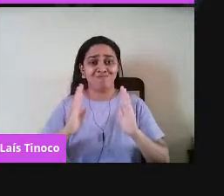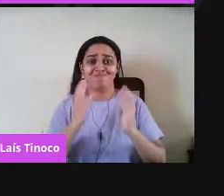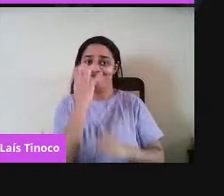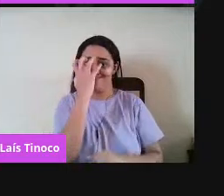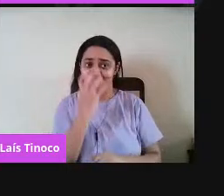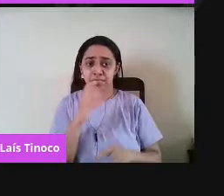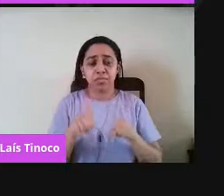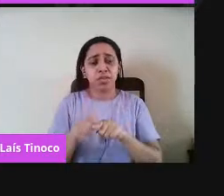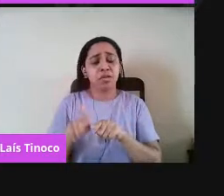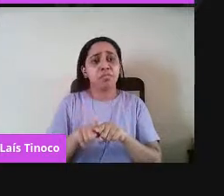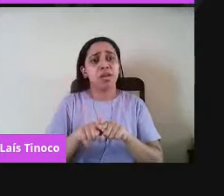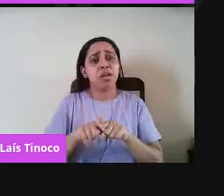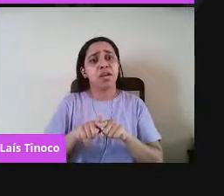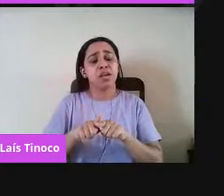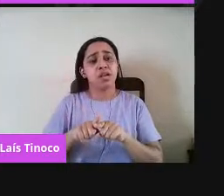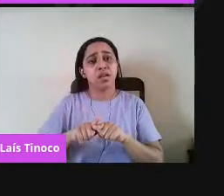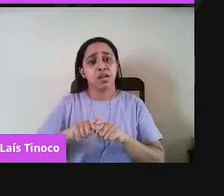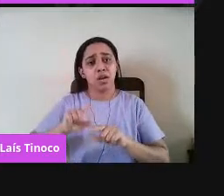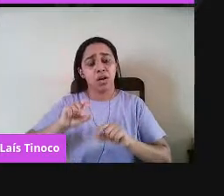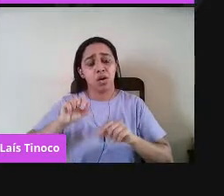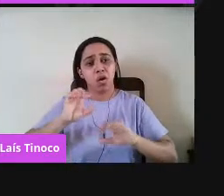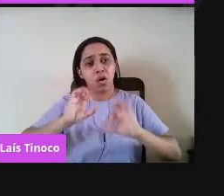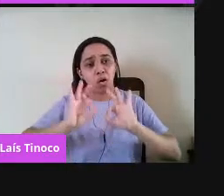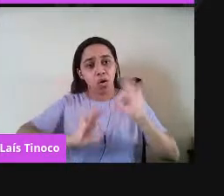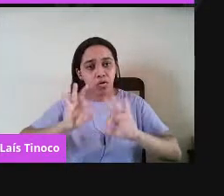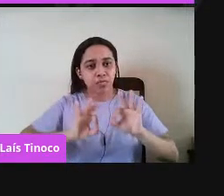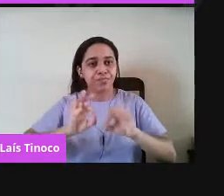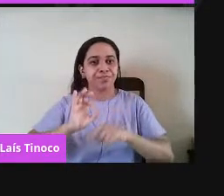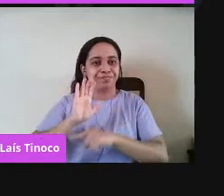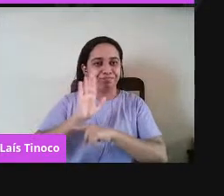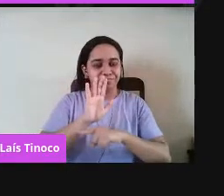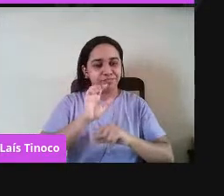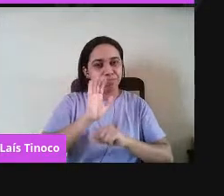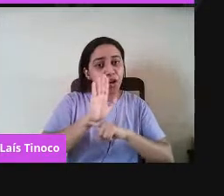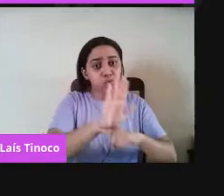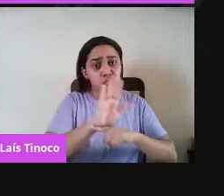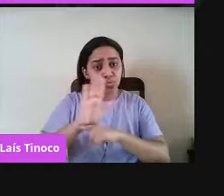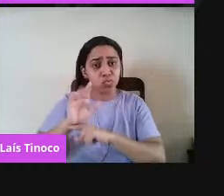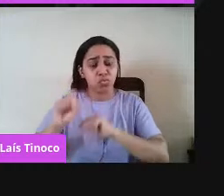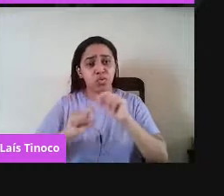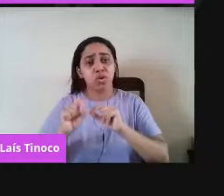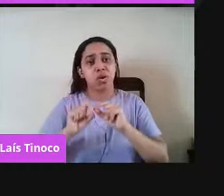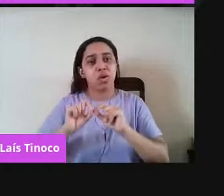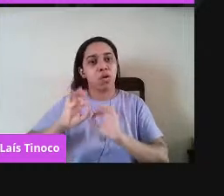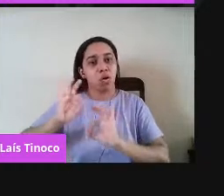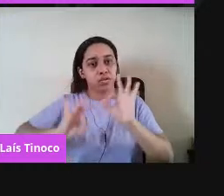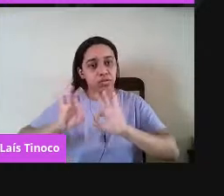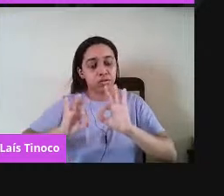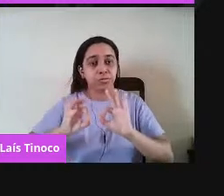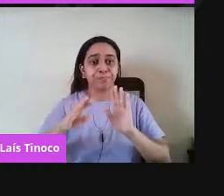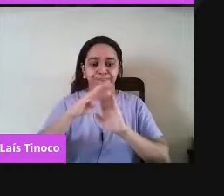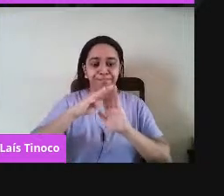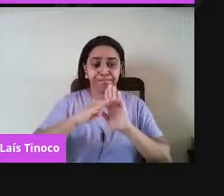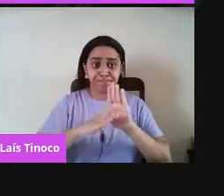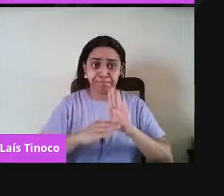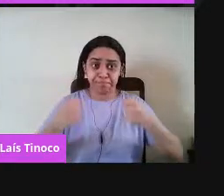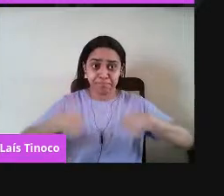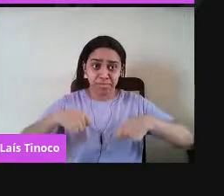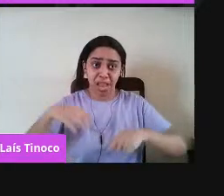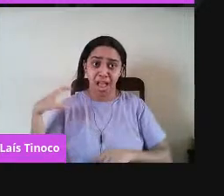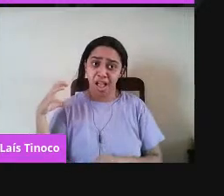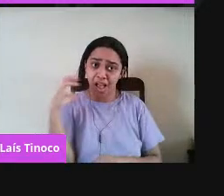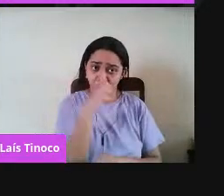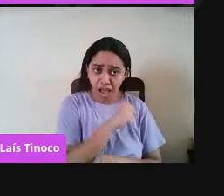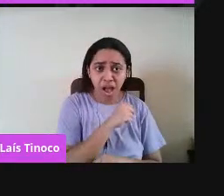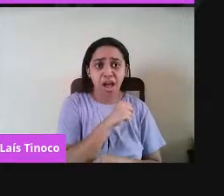de urgência aos mais vulneráveis. A implementação dessas medidas precisa ser rápida